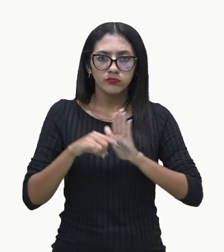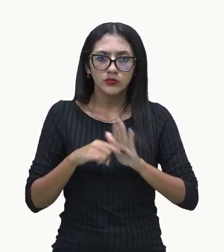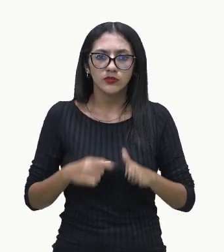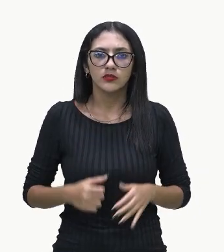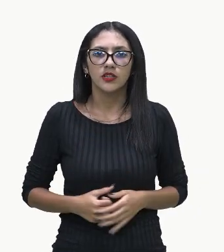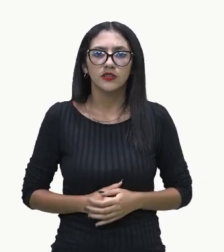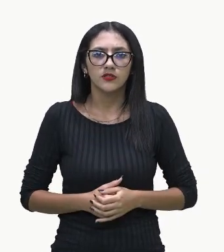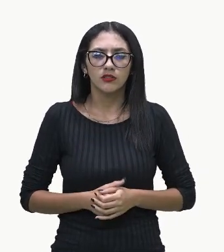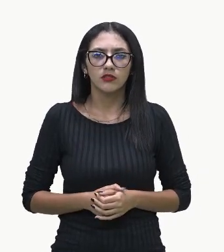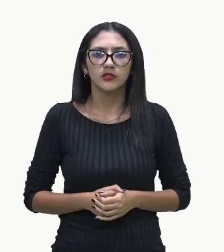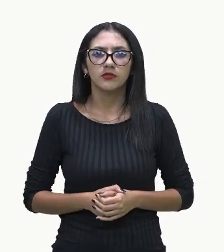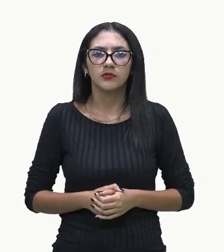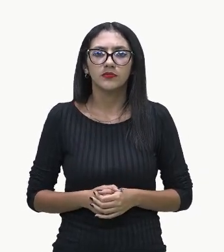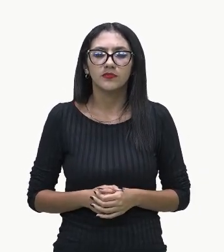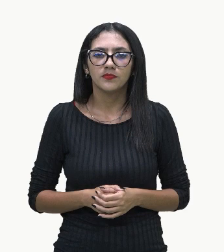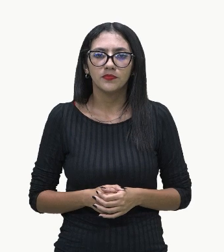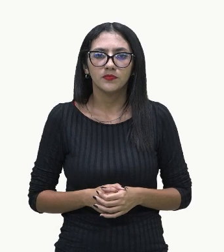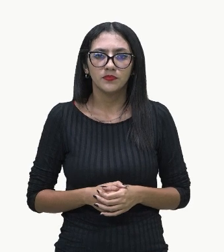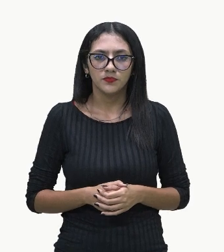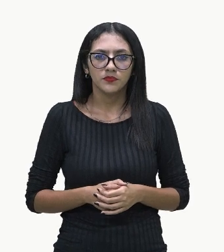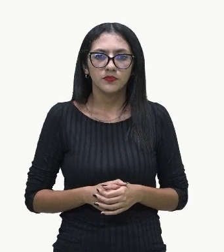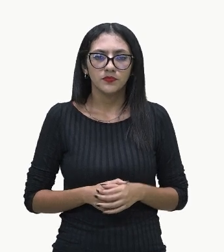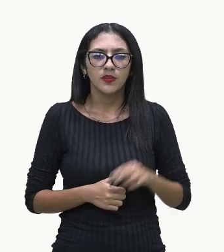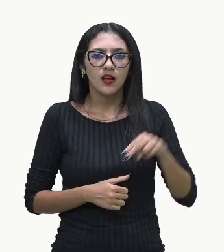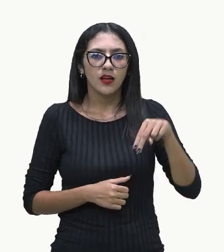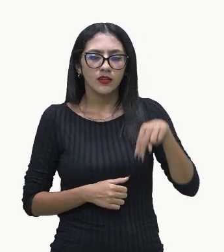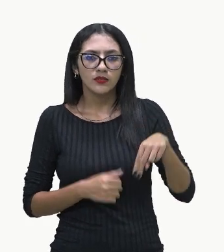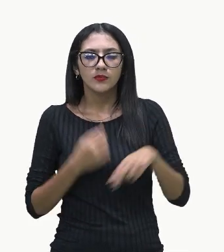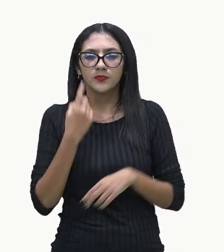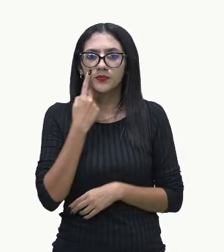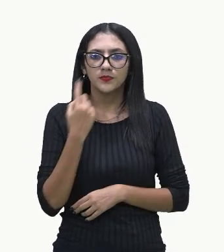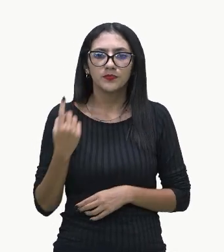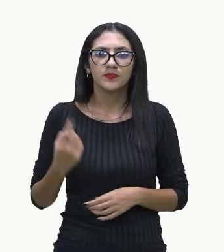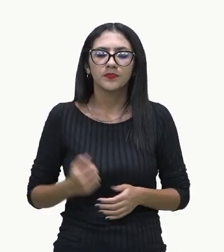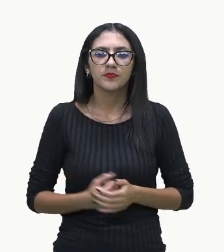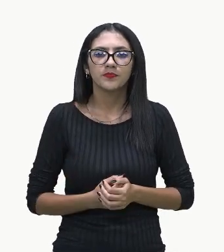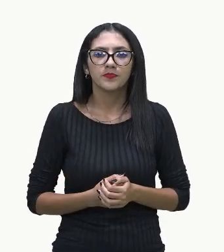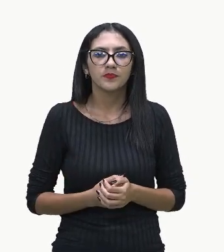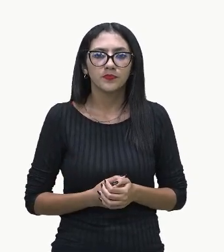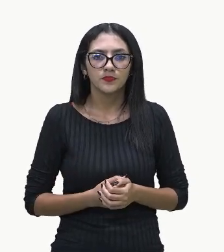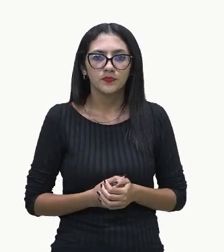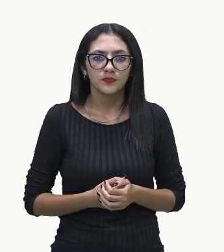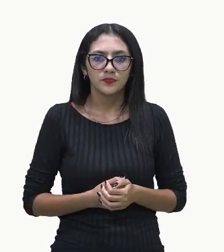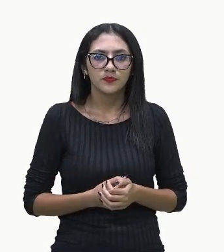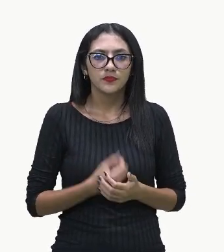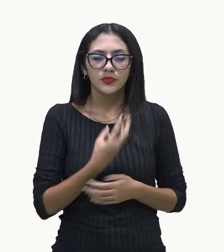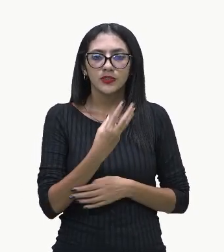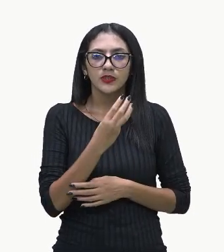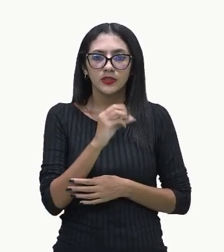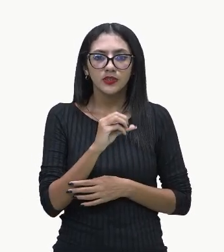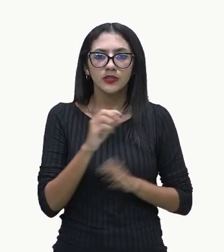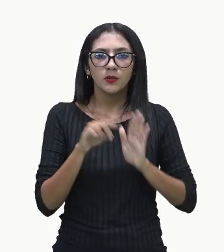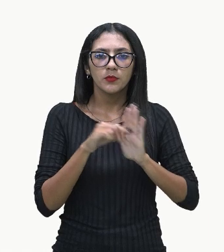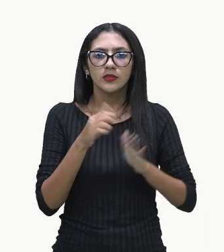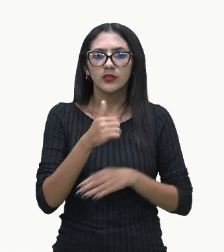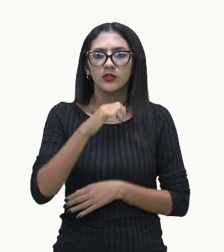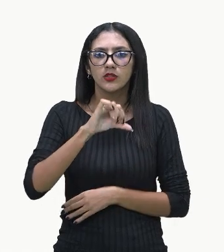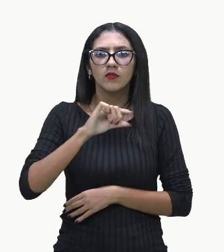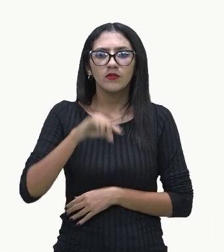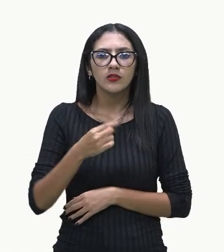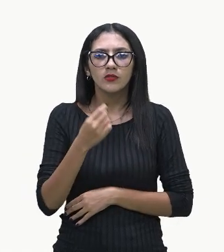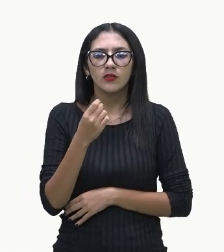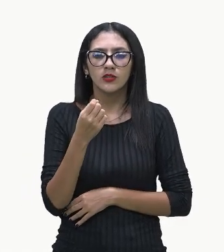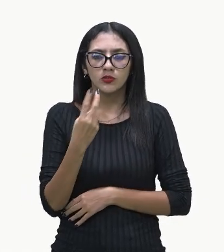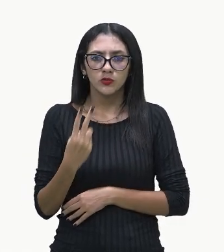esqueça de colocar ali vírgula embaixo de vírgula. 30 menos 19,2. Ah, não tem aqui